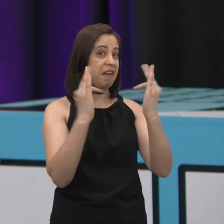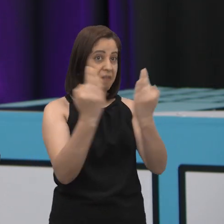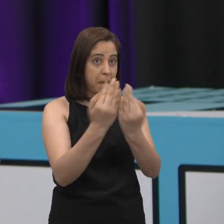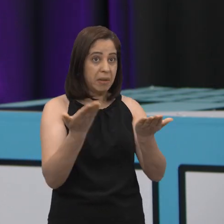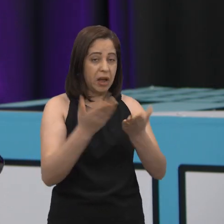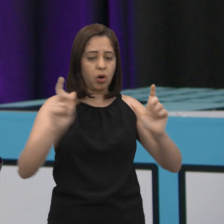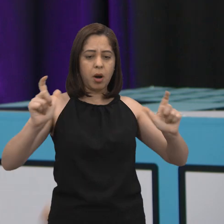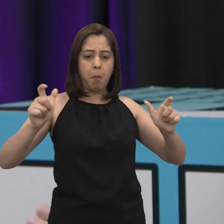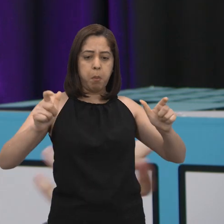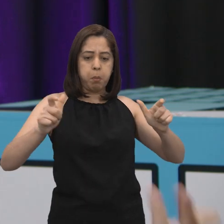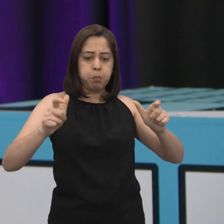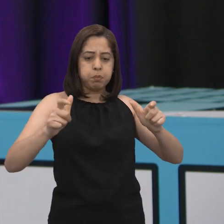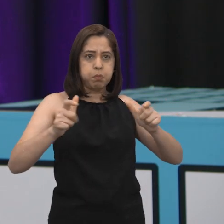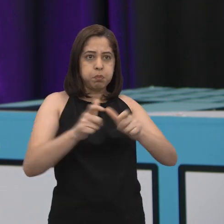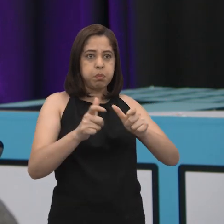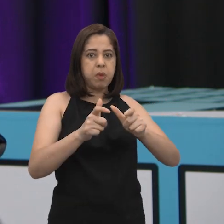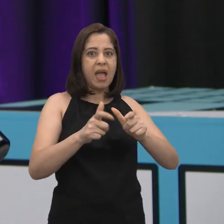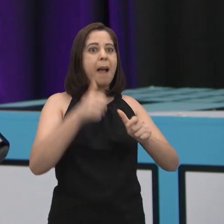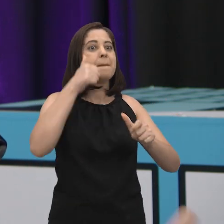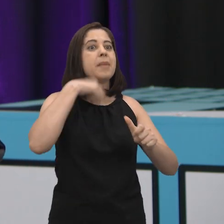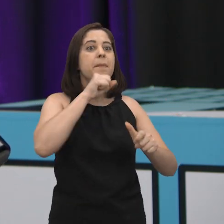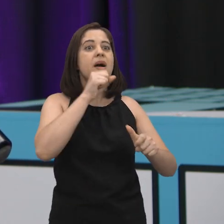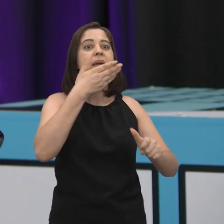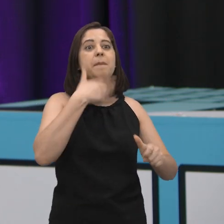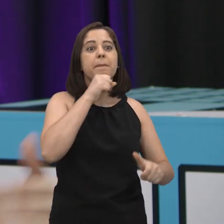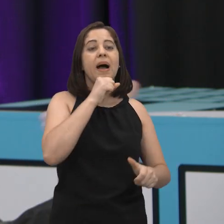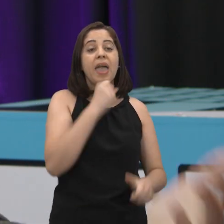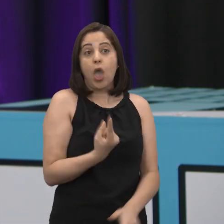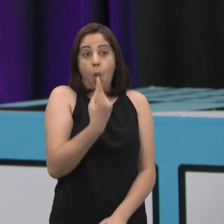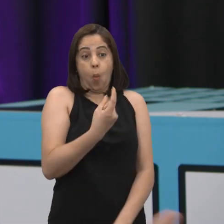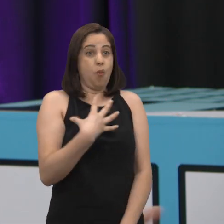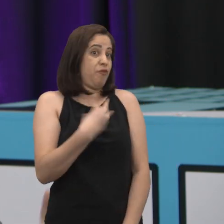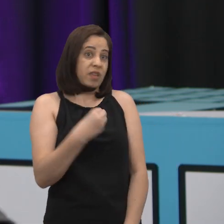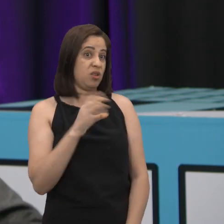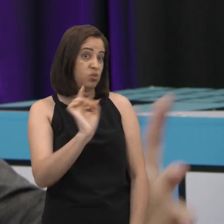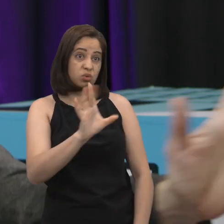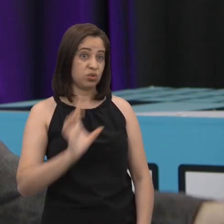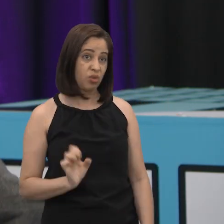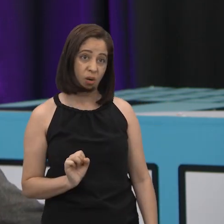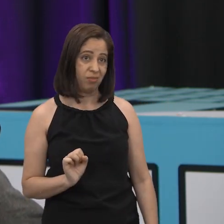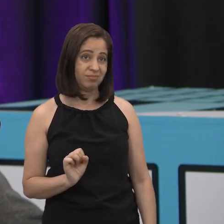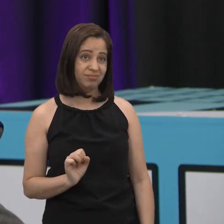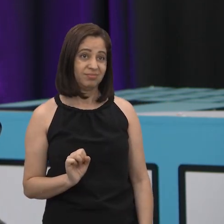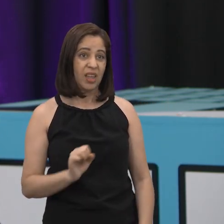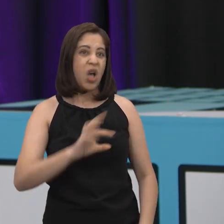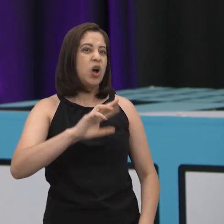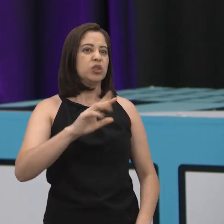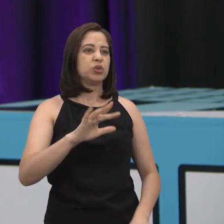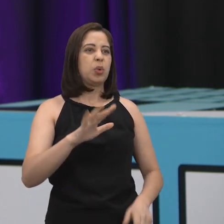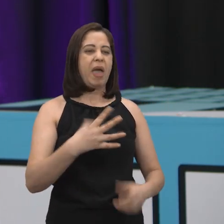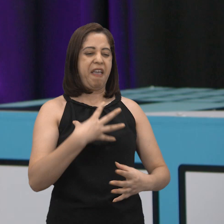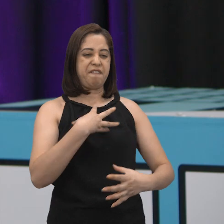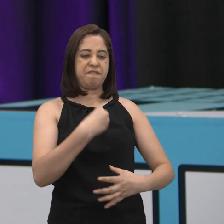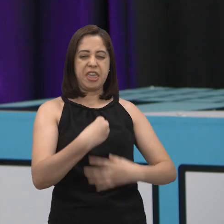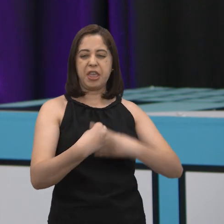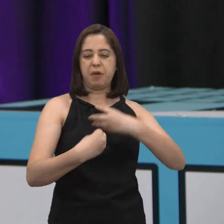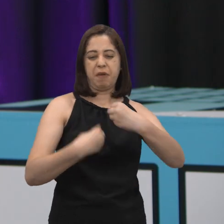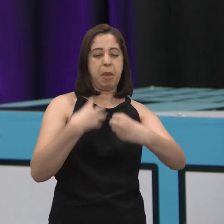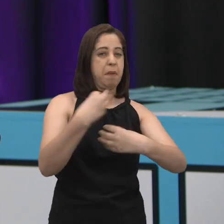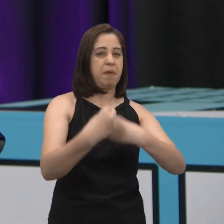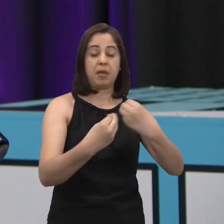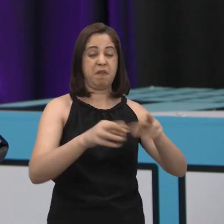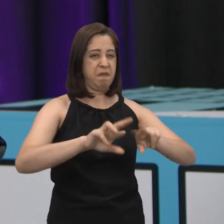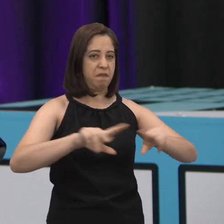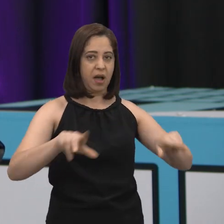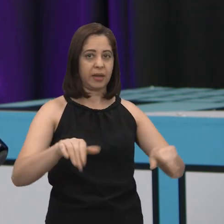das famílias, né? Então famílias, geralmente pai, mãe e filho, está ficando cada vez mais difícil você ver uma configuração maior do que essa, né? E